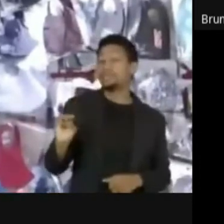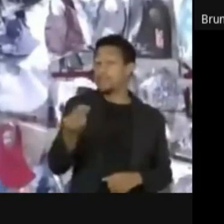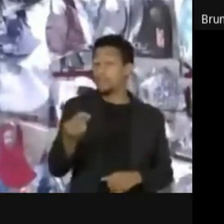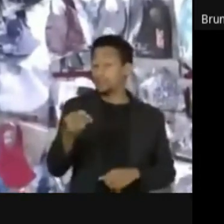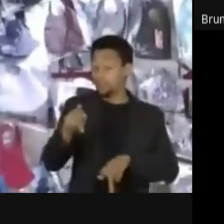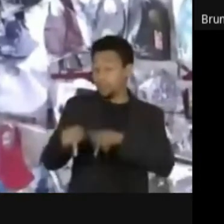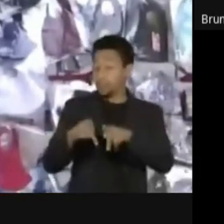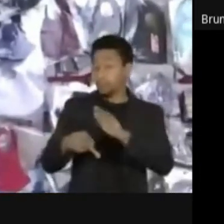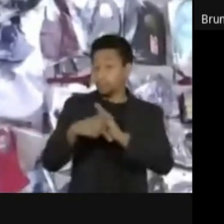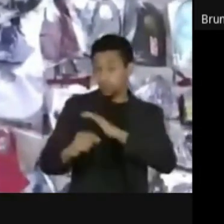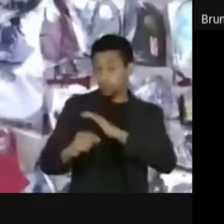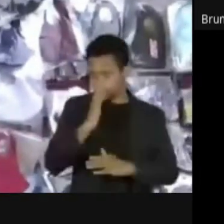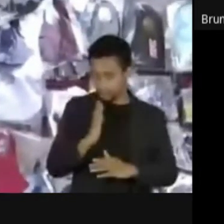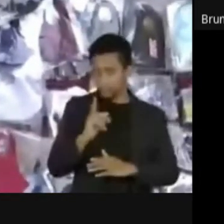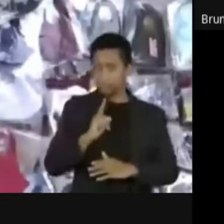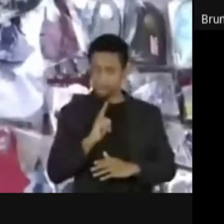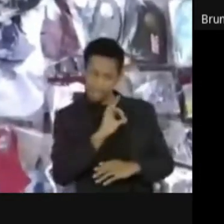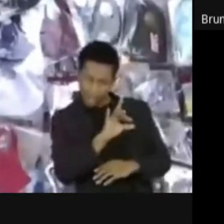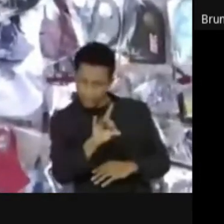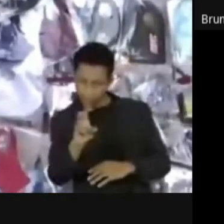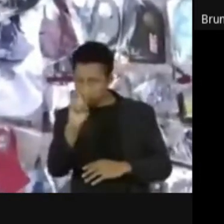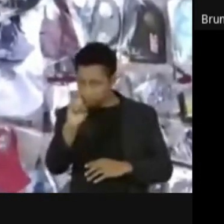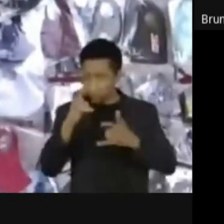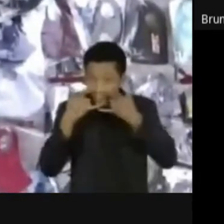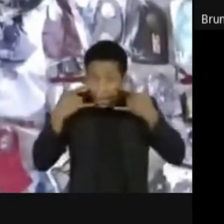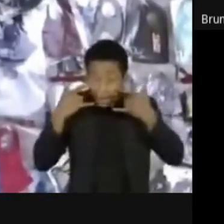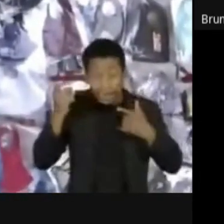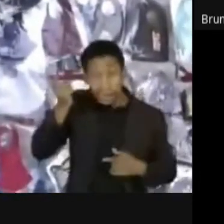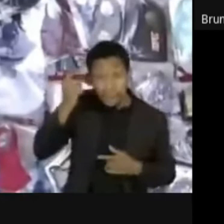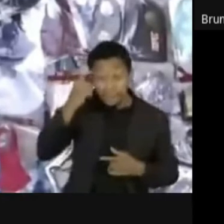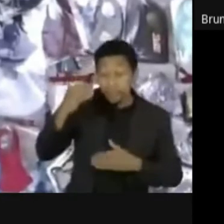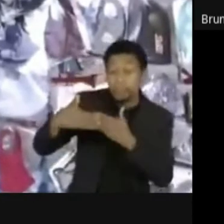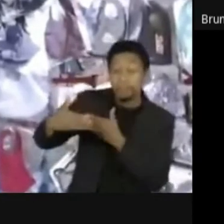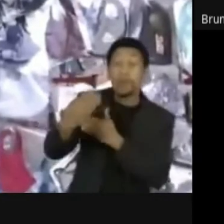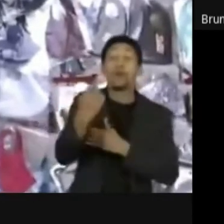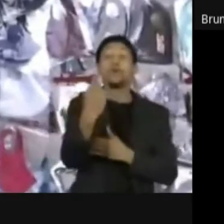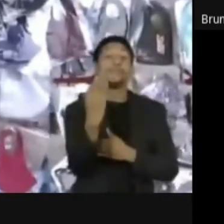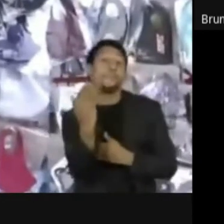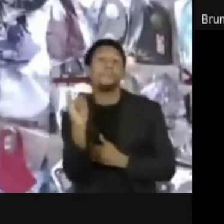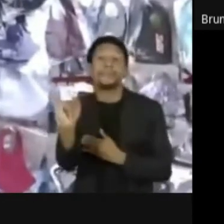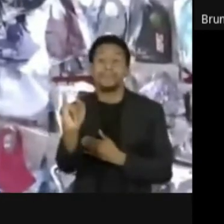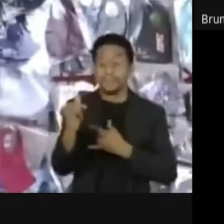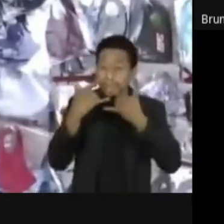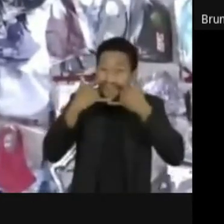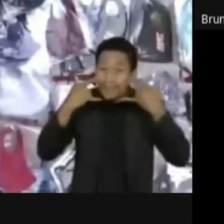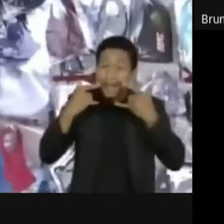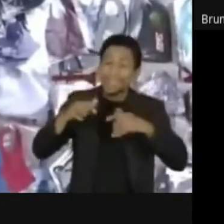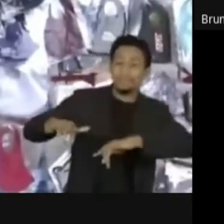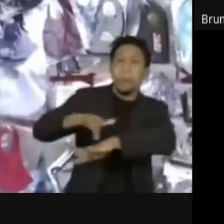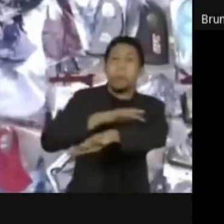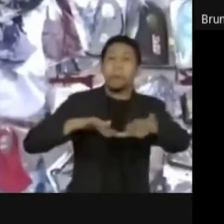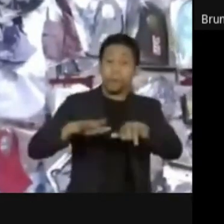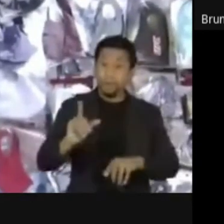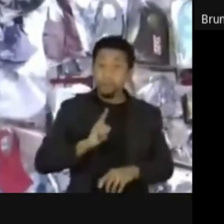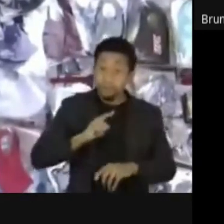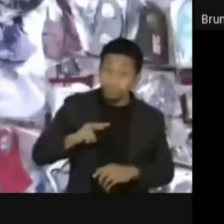tem 5 máscaras em casa, pelo menos 1 bilhão delas estarão por aí quando a pandemia passar. Por isso, os especialistas alertam, as